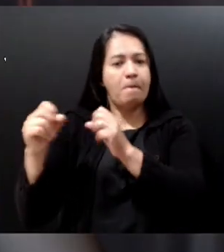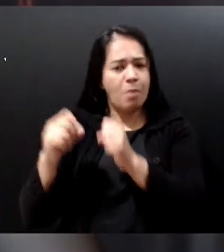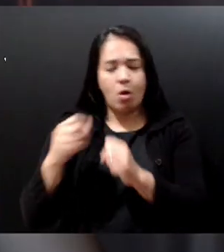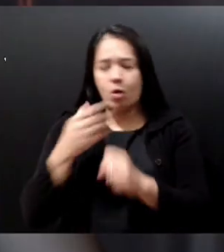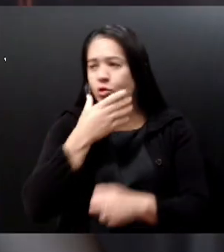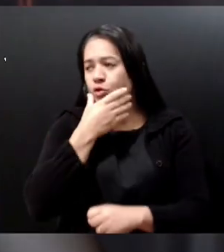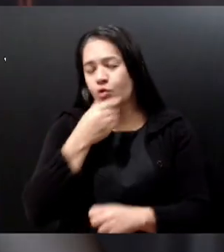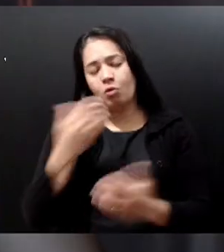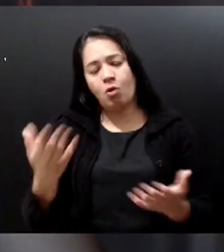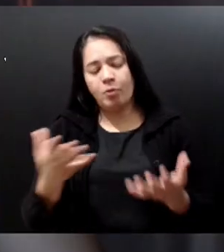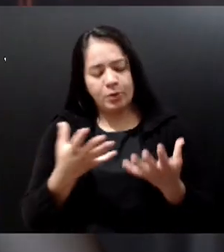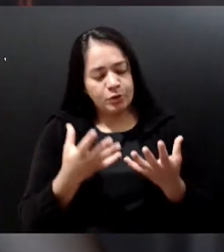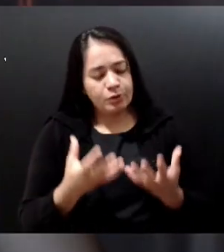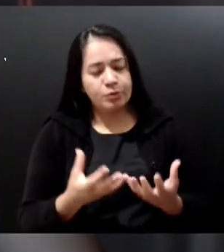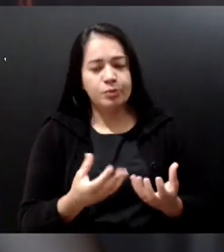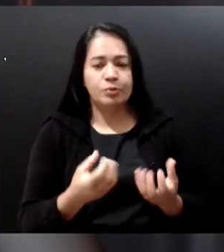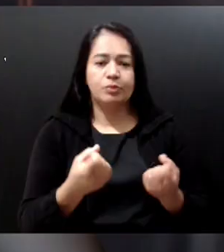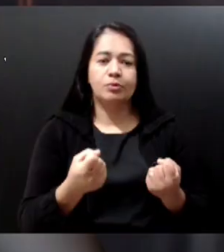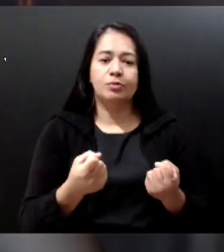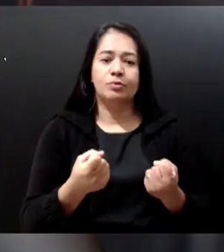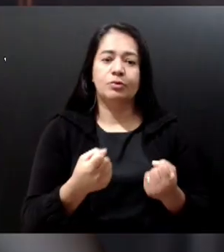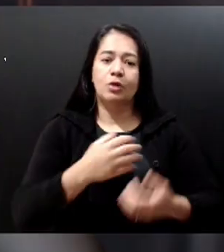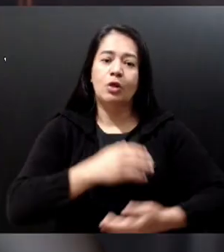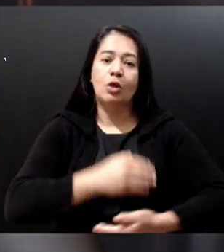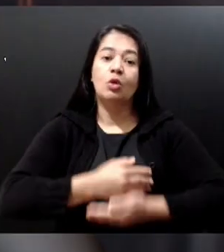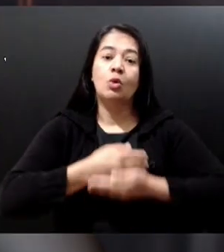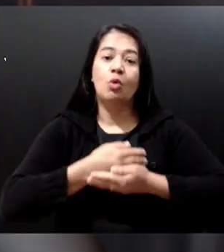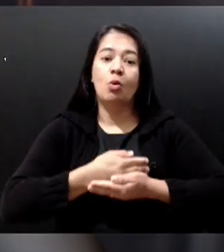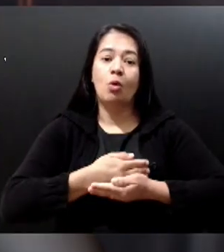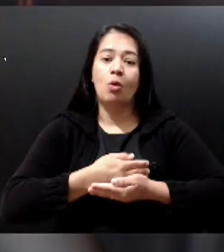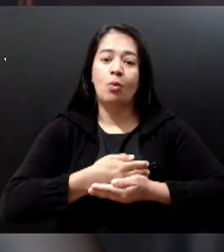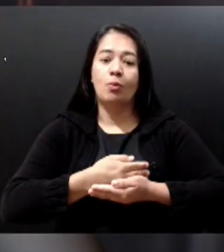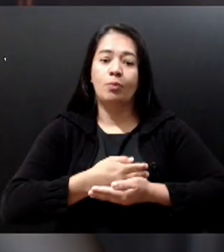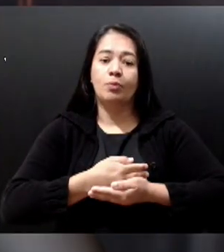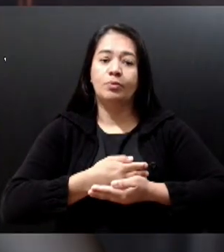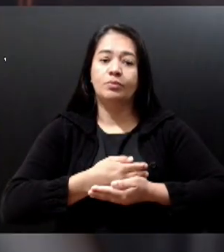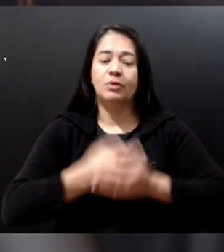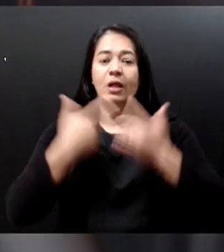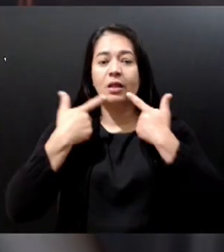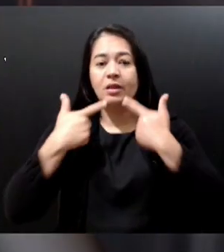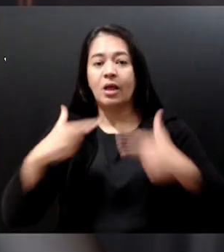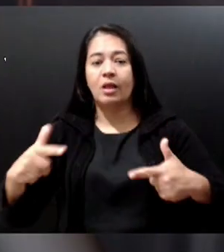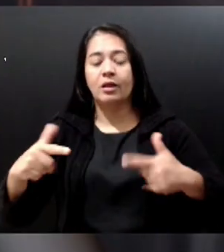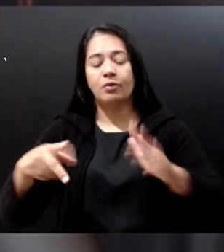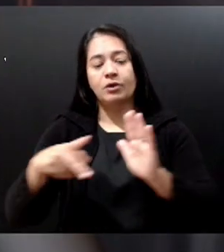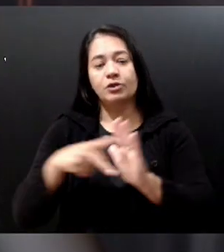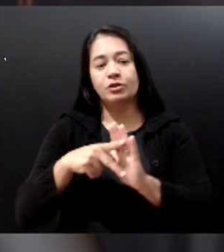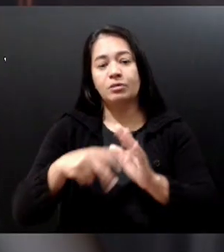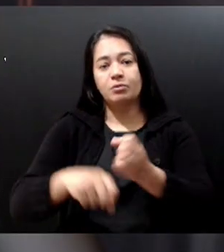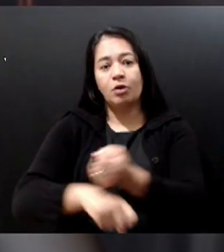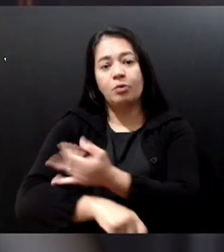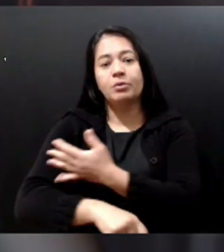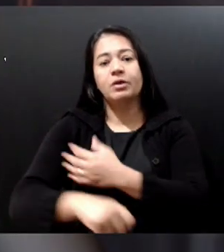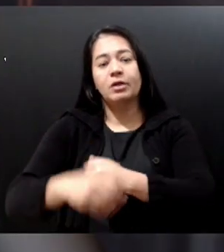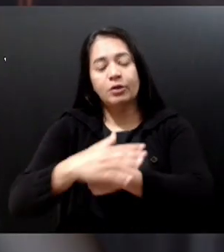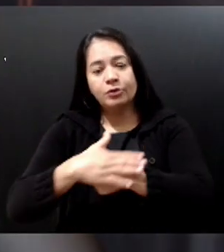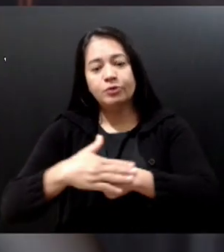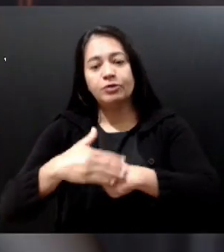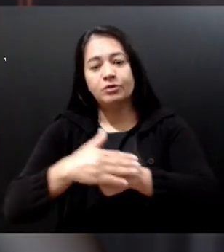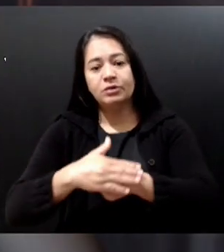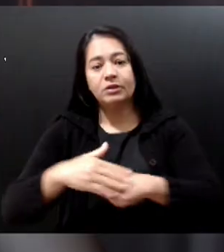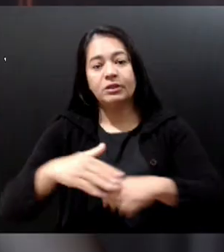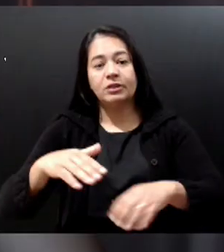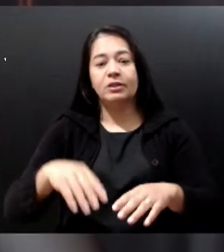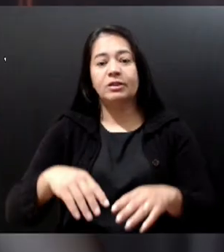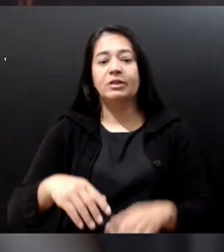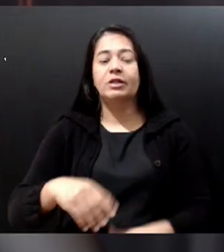colo, da linguagem dos afetos para essa criança, e fazer a função paterna, que é a função